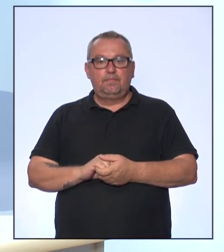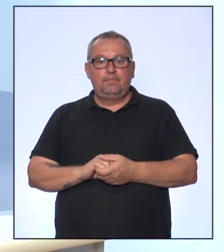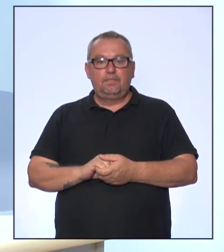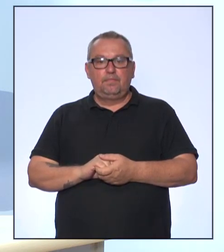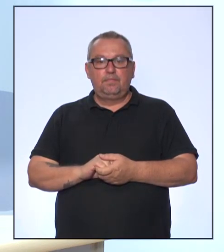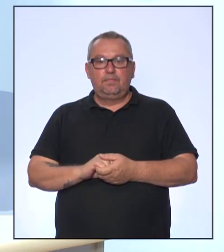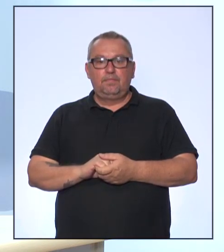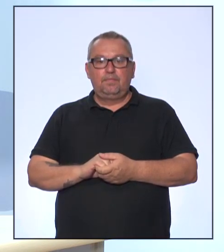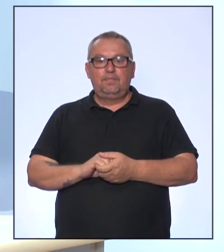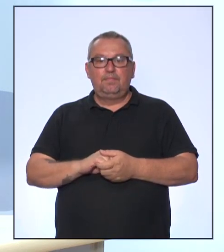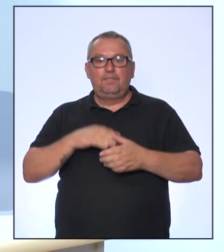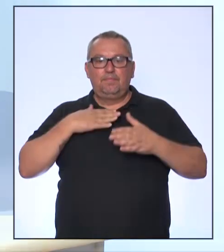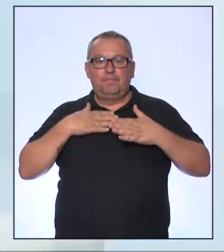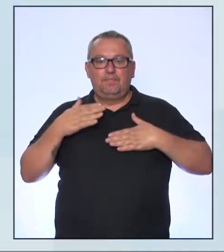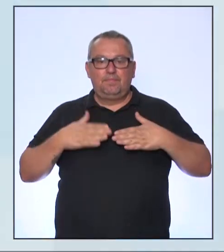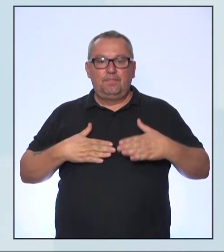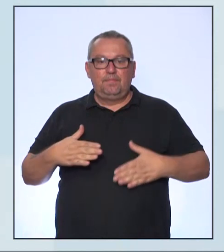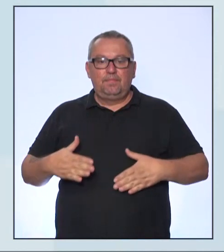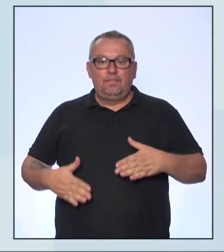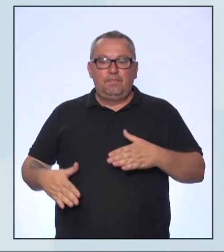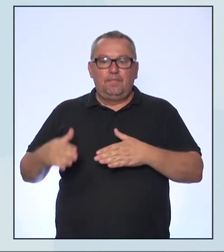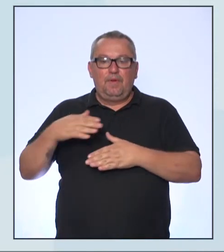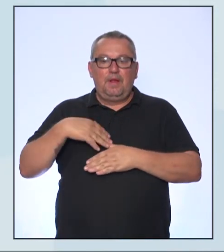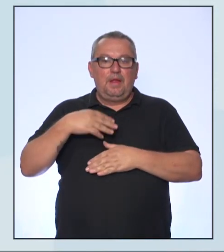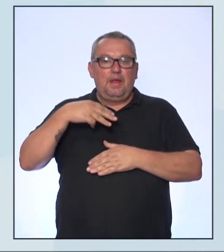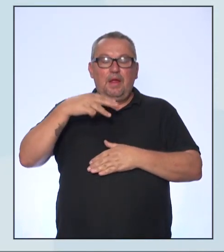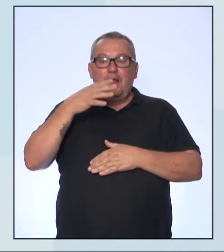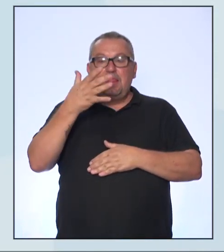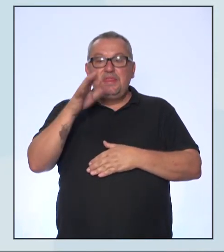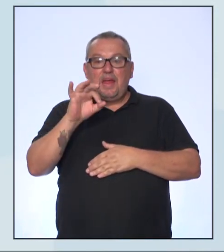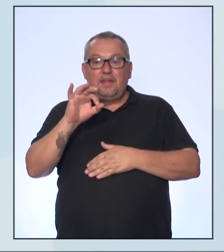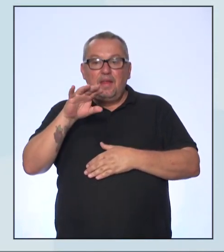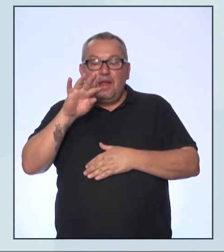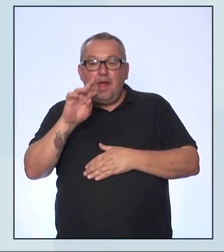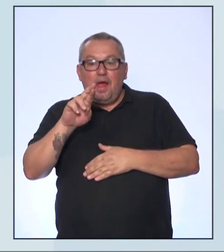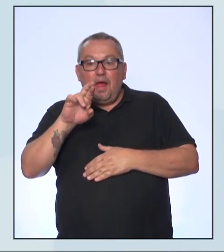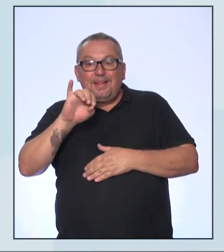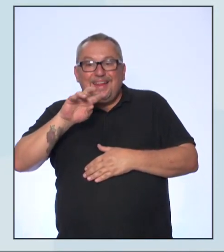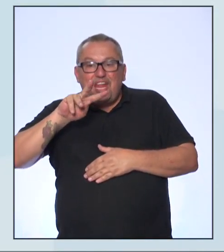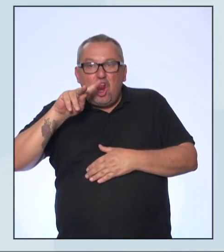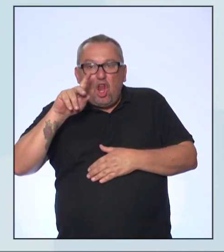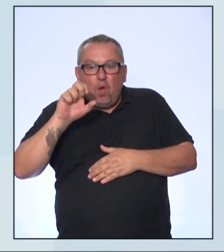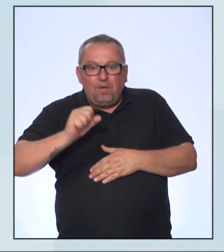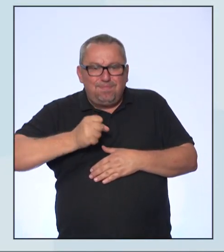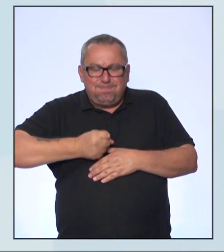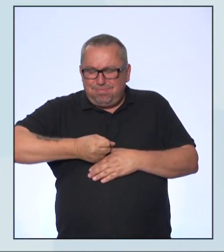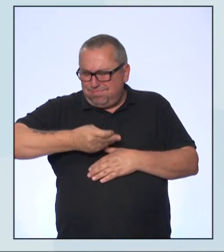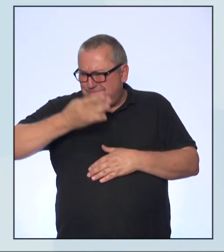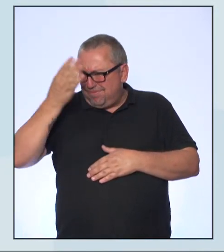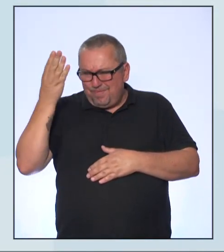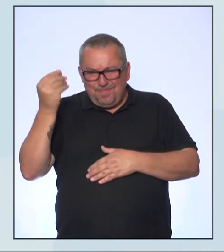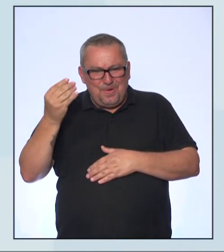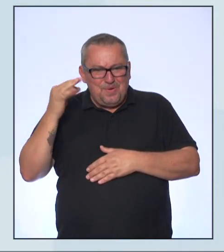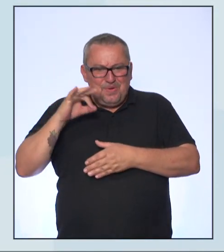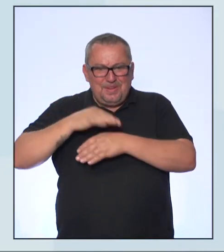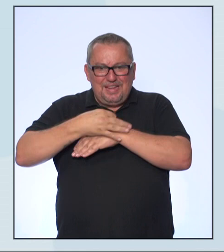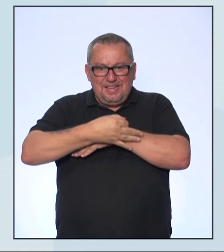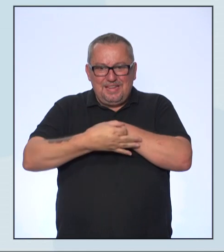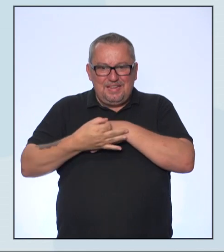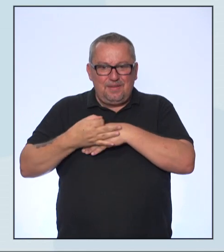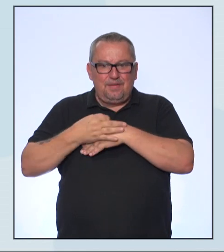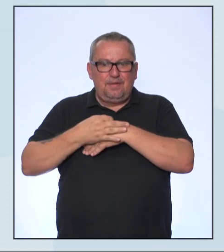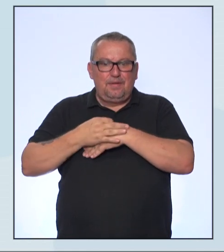O corpo humano é constituído por trilhões, 10 trilhões de células, muitas células, né? É um organismo bem